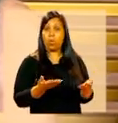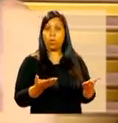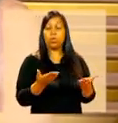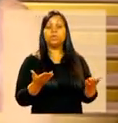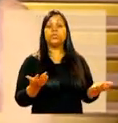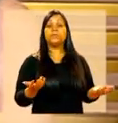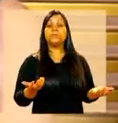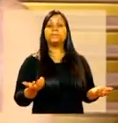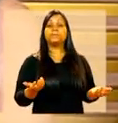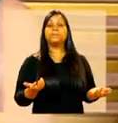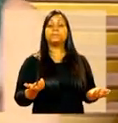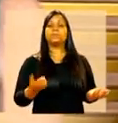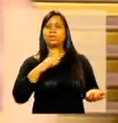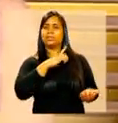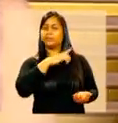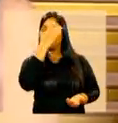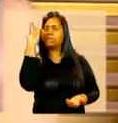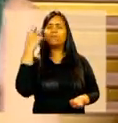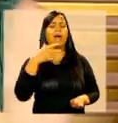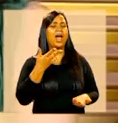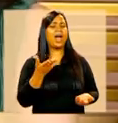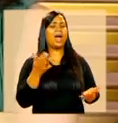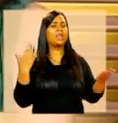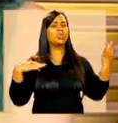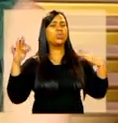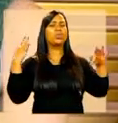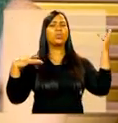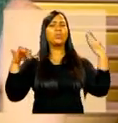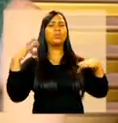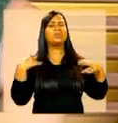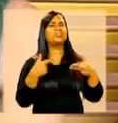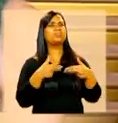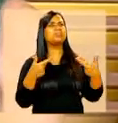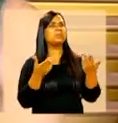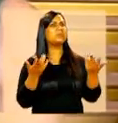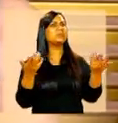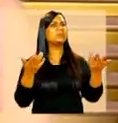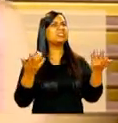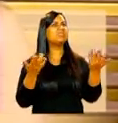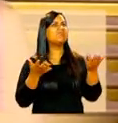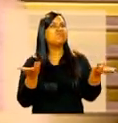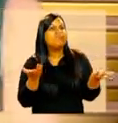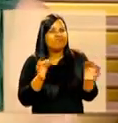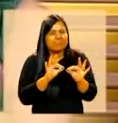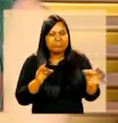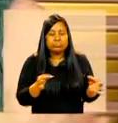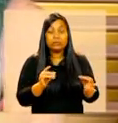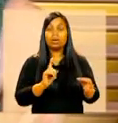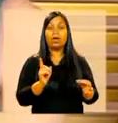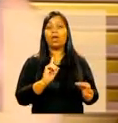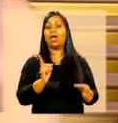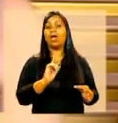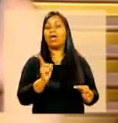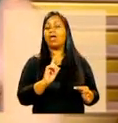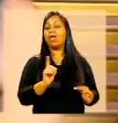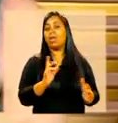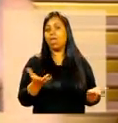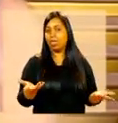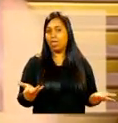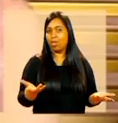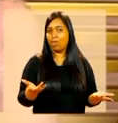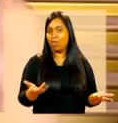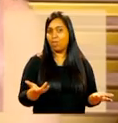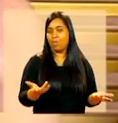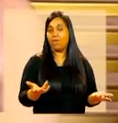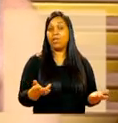hoje tem gente que fala que turismo é uma coisa supérflua. Não é mais. Ou de elite, não né? faz mais